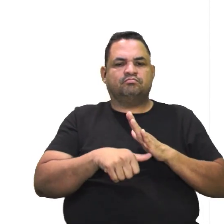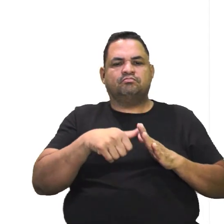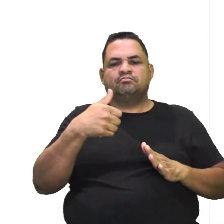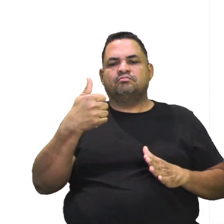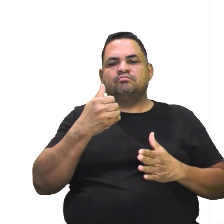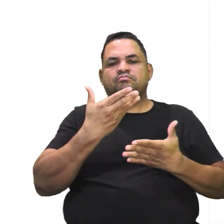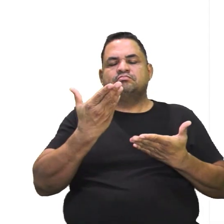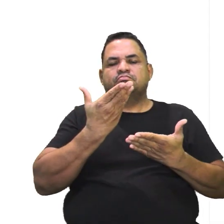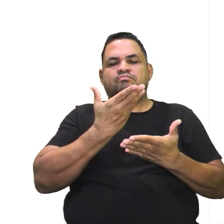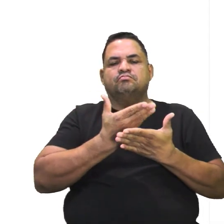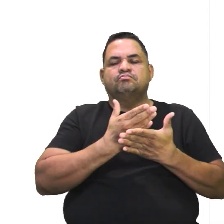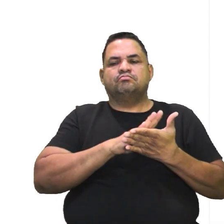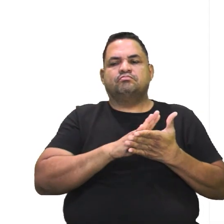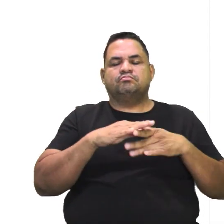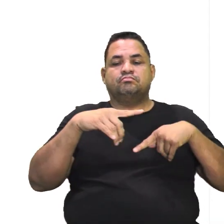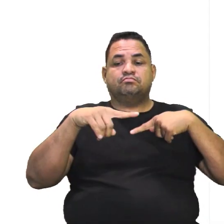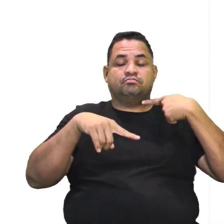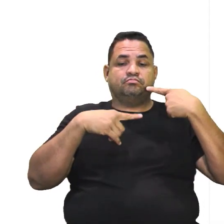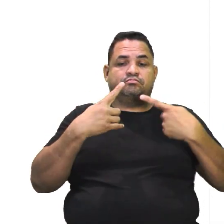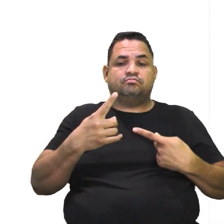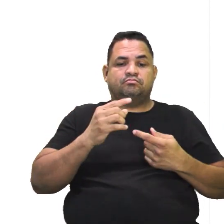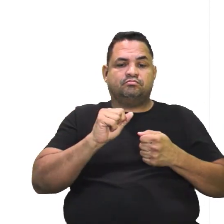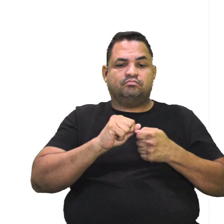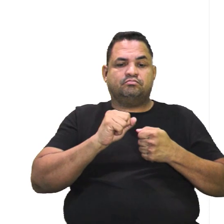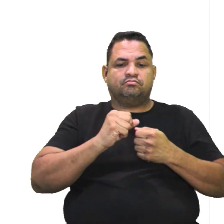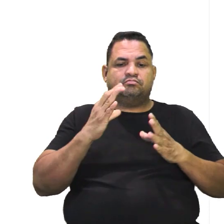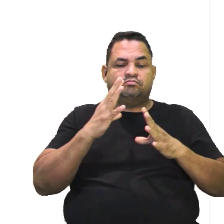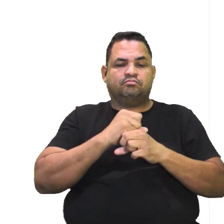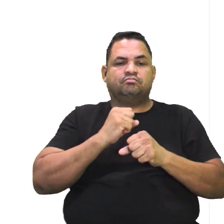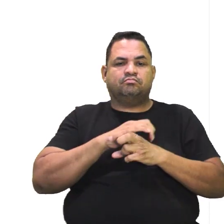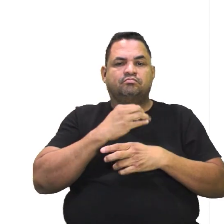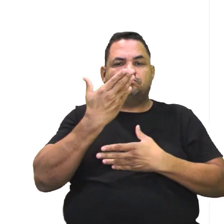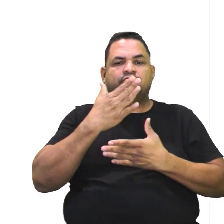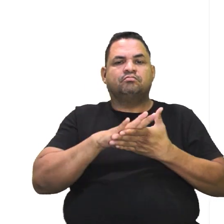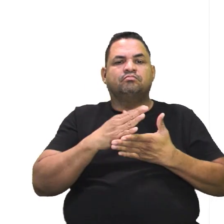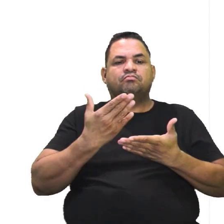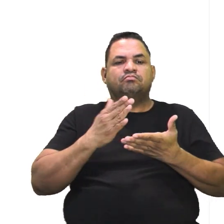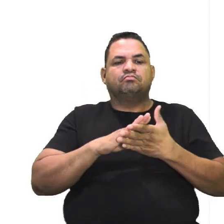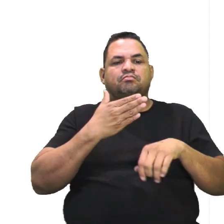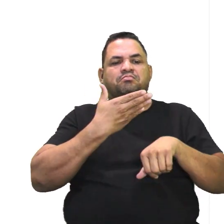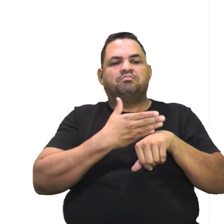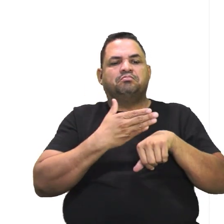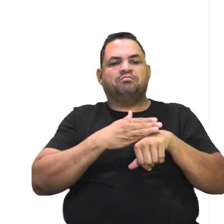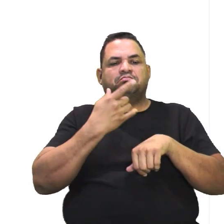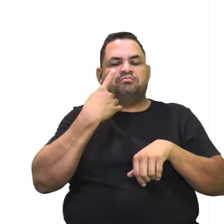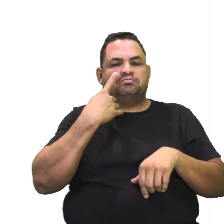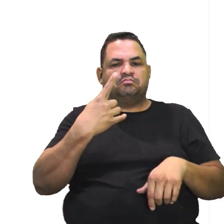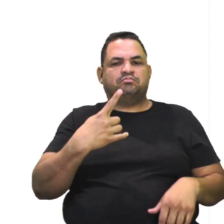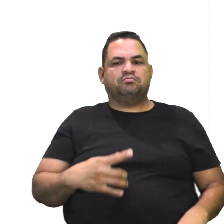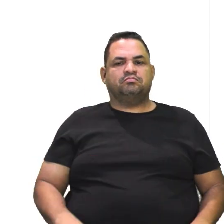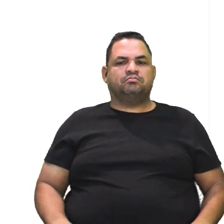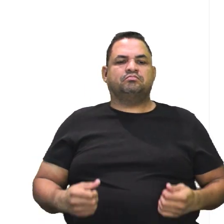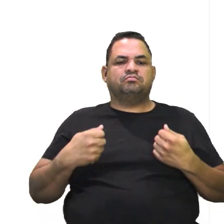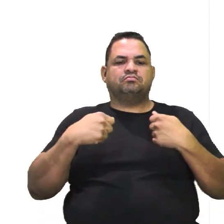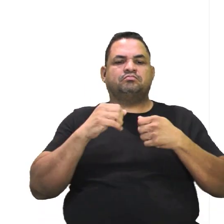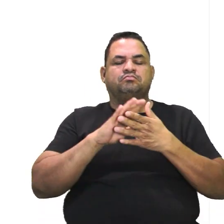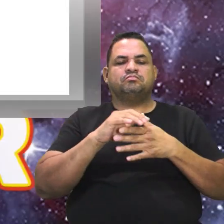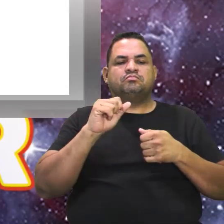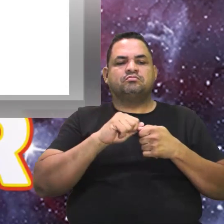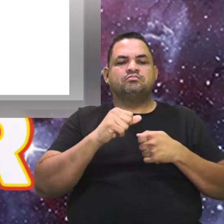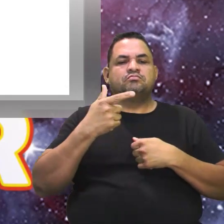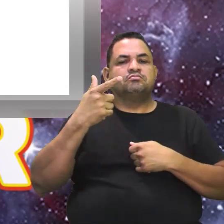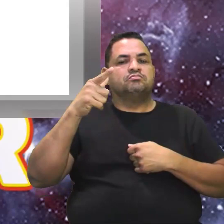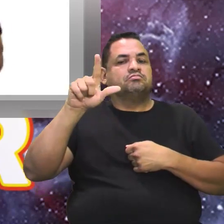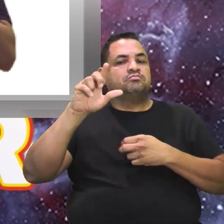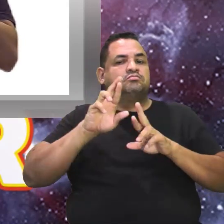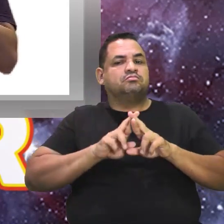é a interpretação, e daí sim fazer a conta. E essa conta ficou bem mais prática. E olha só, podíamos até ter feito de